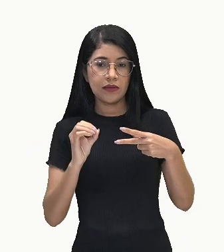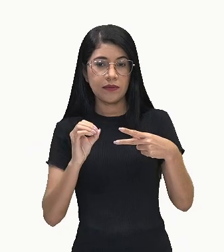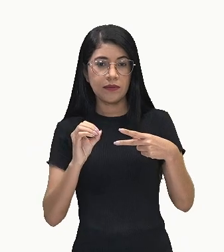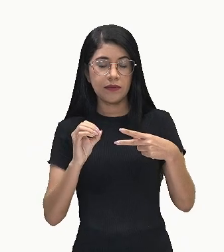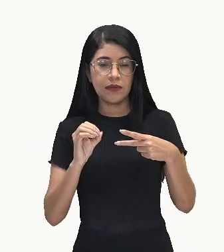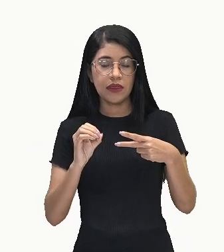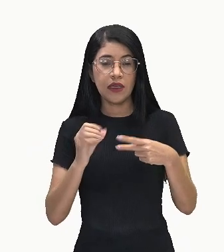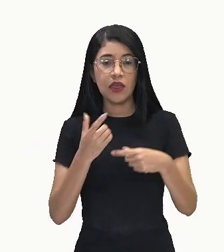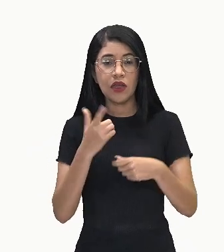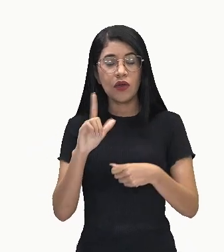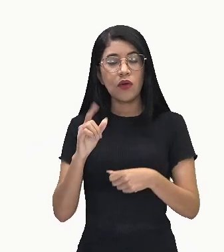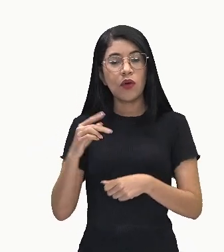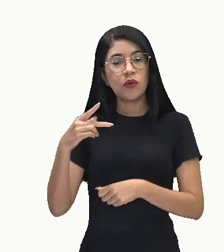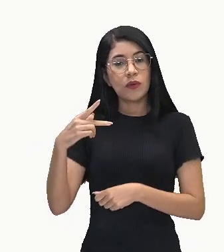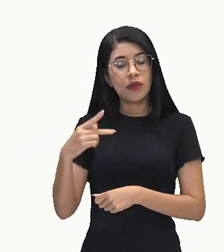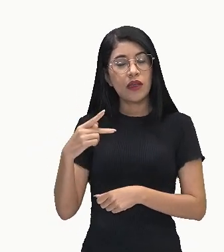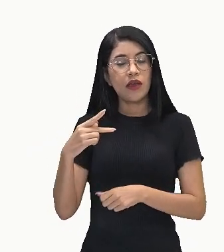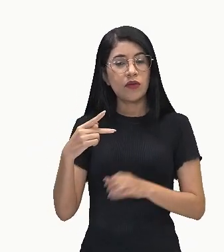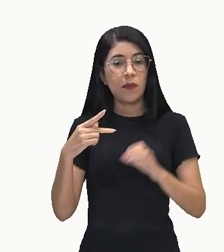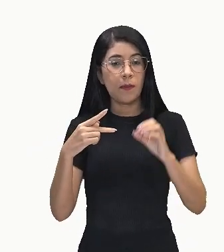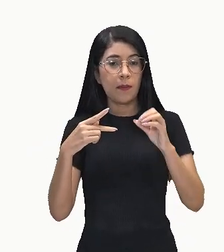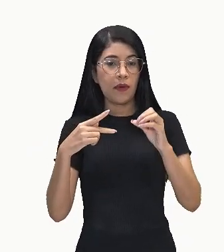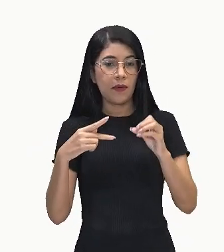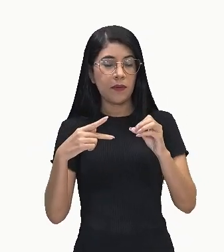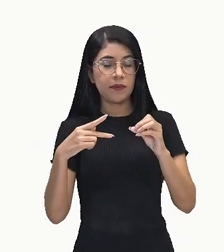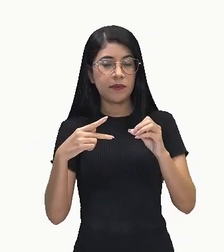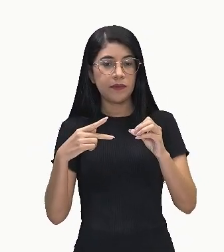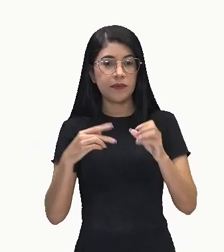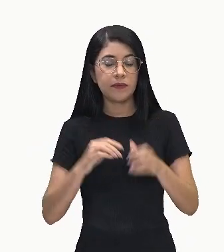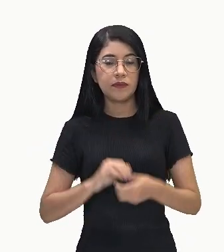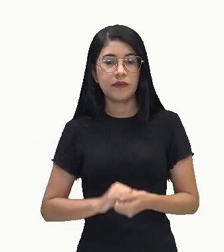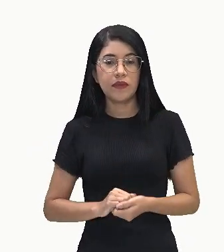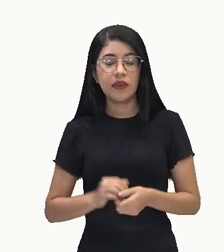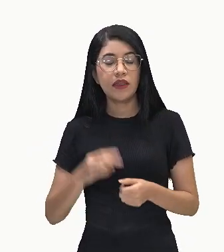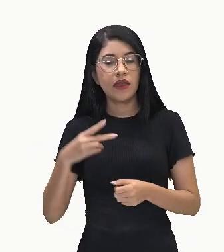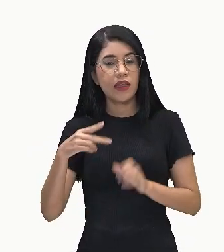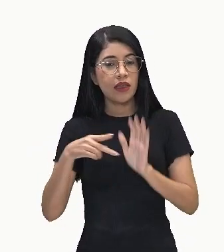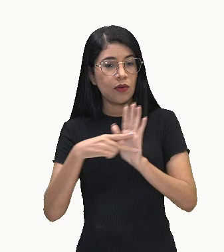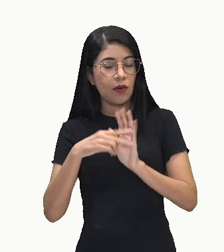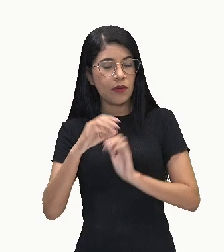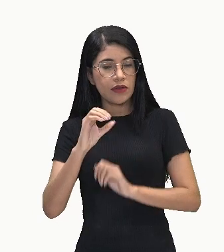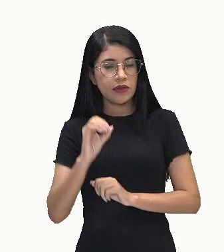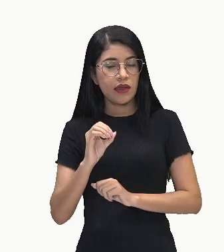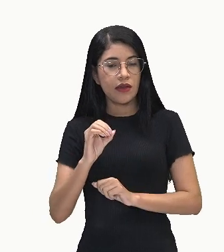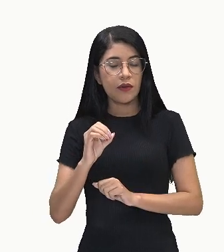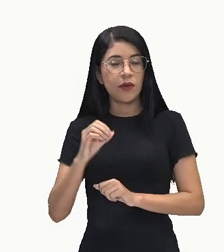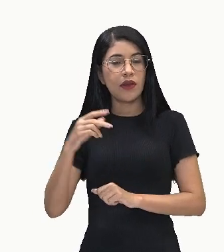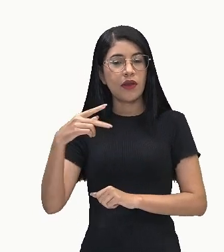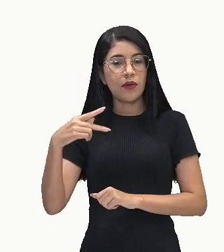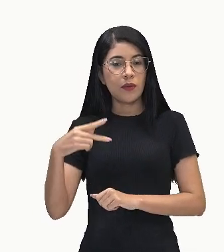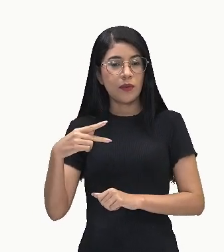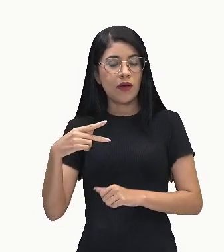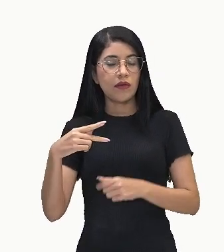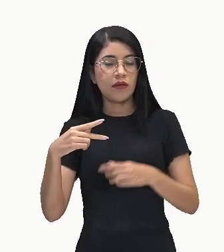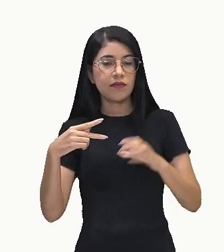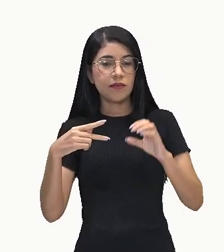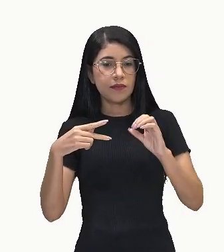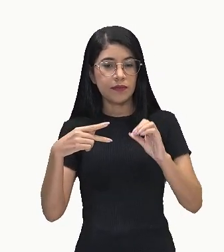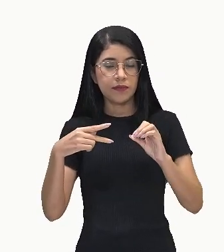a outra quando o delta é igual a 0 e outra quando o delta for menor que